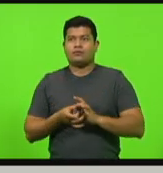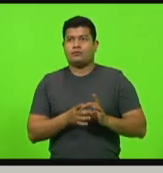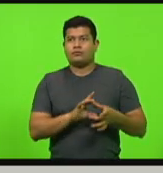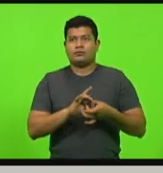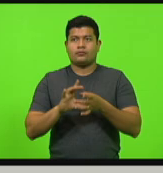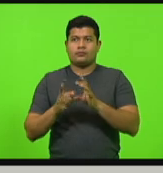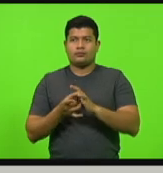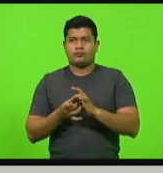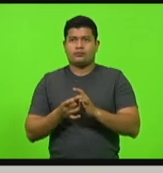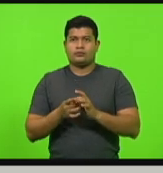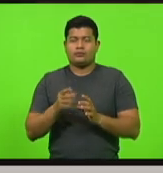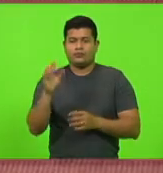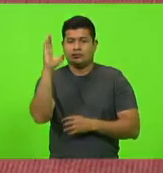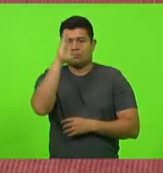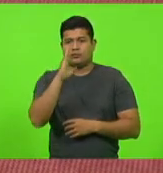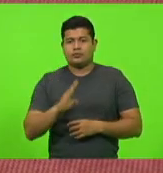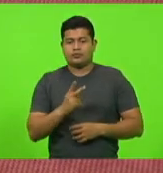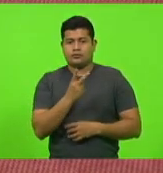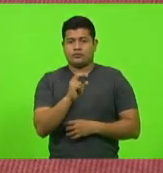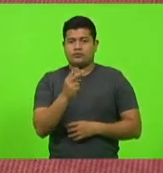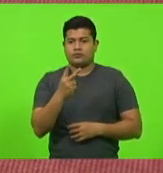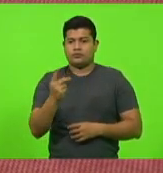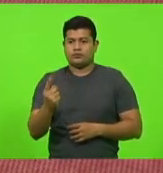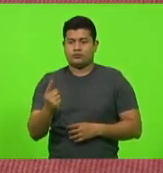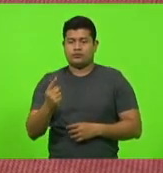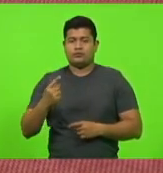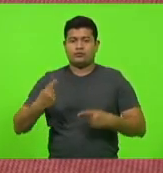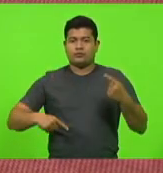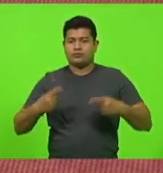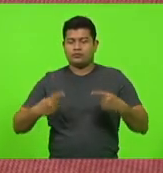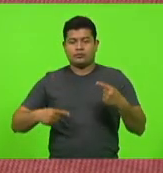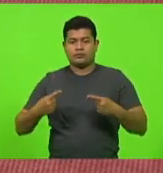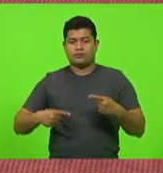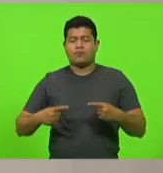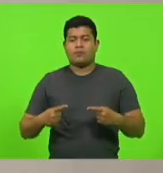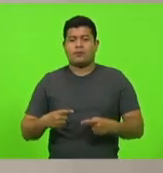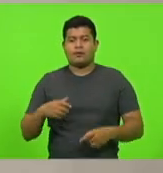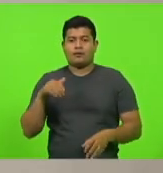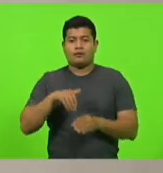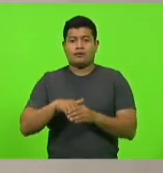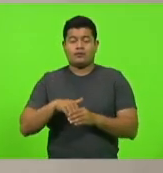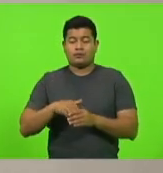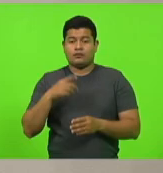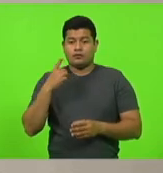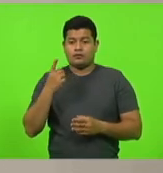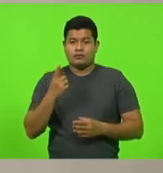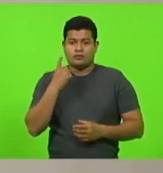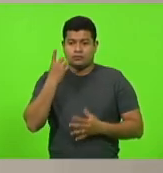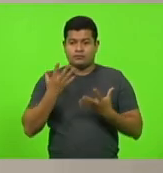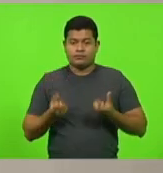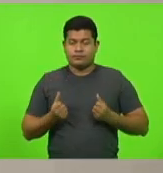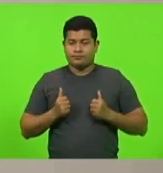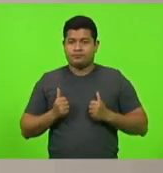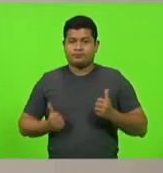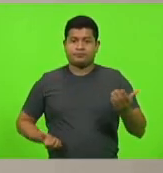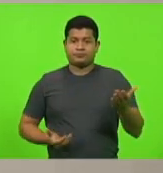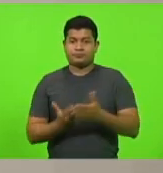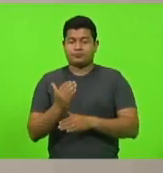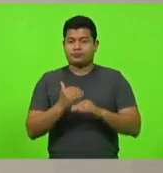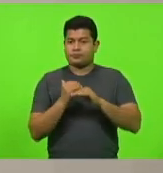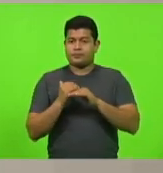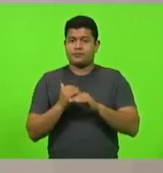discussão. Não havendo quem queira discutir, em votação. Deputados que aprovam, permaneçam como se encontram. Aprovado por